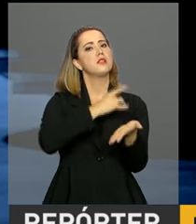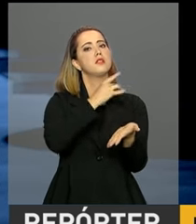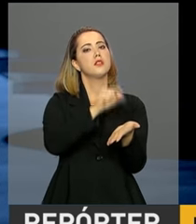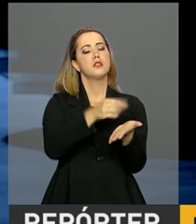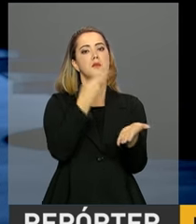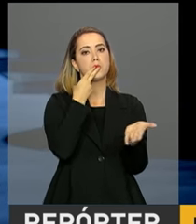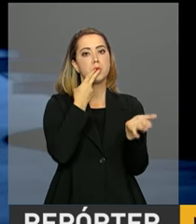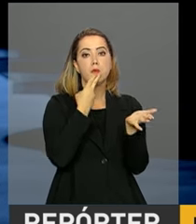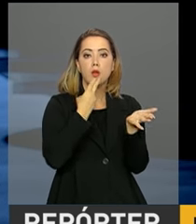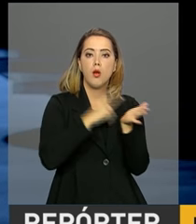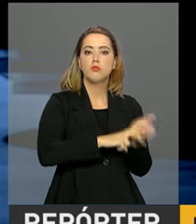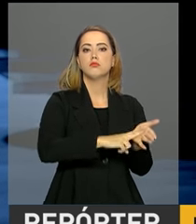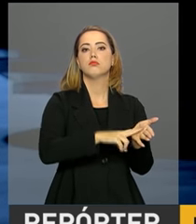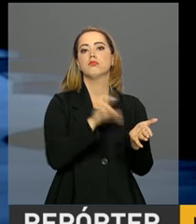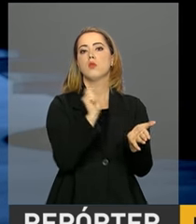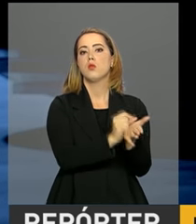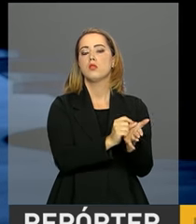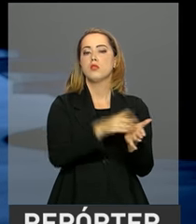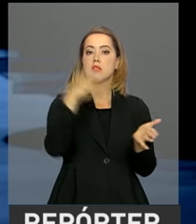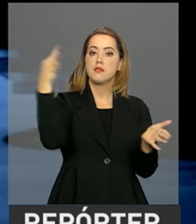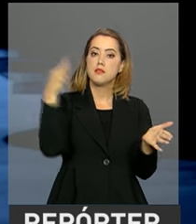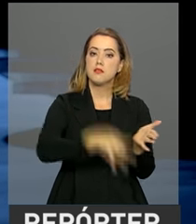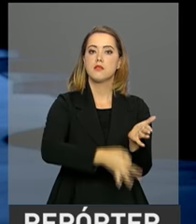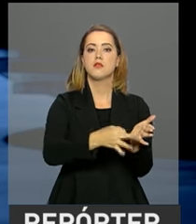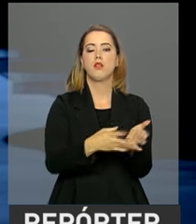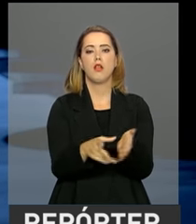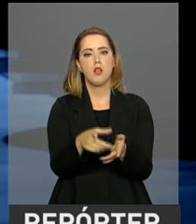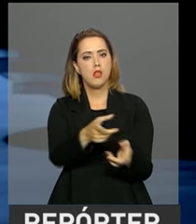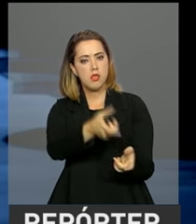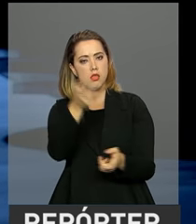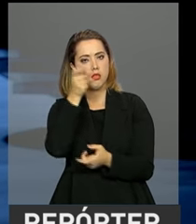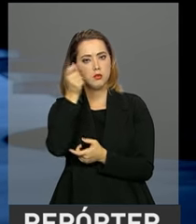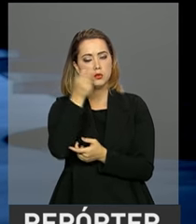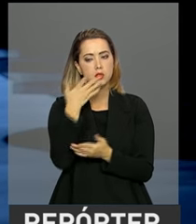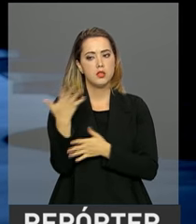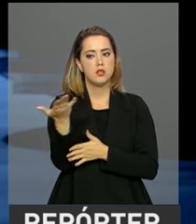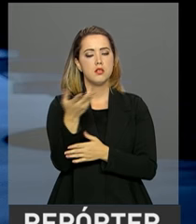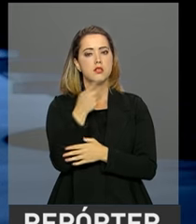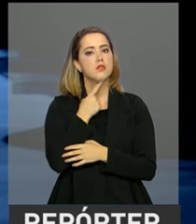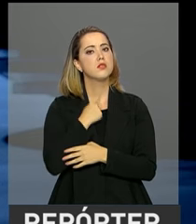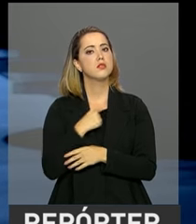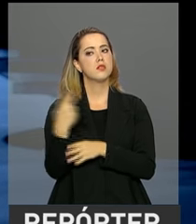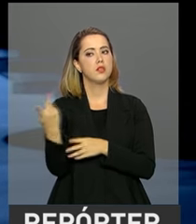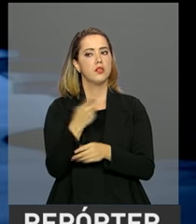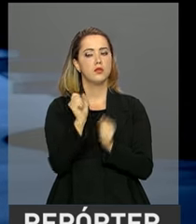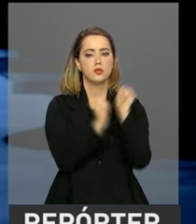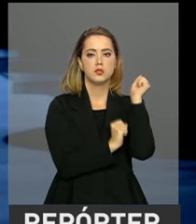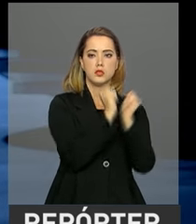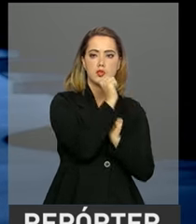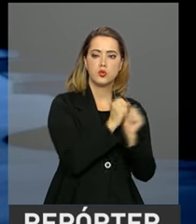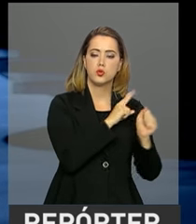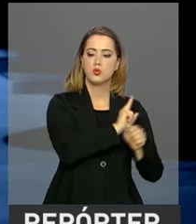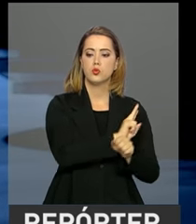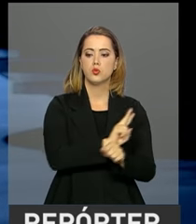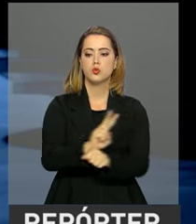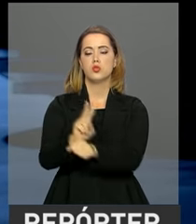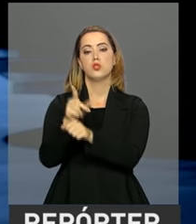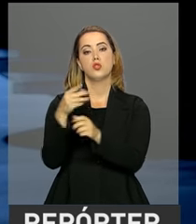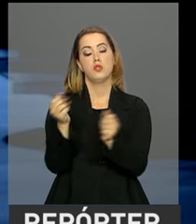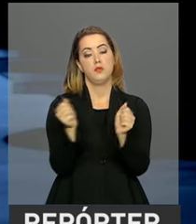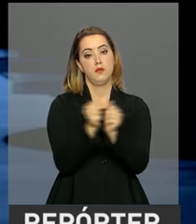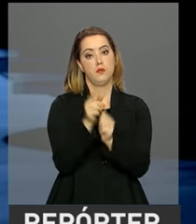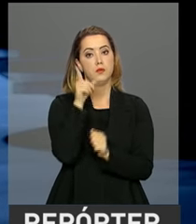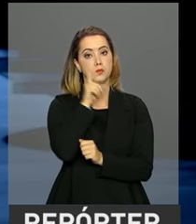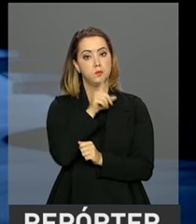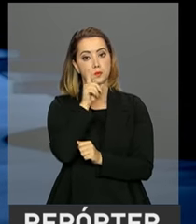em que oficializam o interesse de intensificar o contato entre as indústrias de defesa do Brasil e